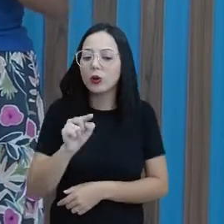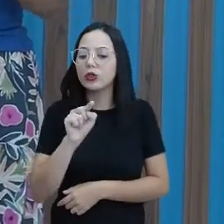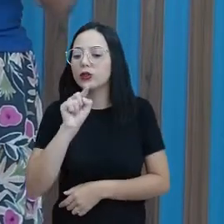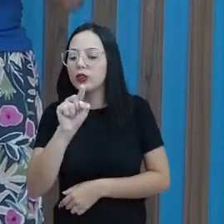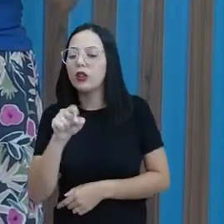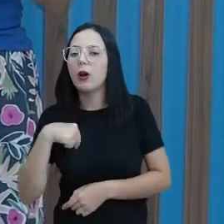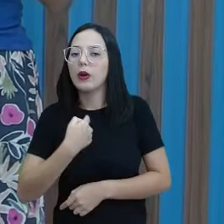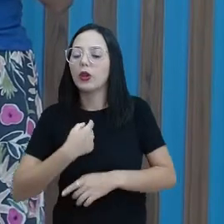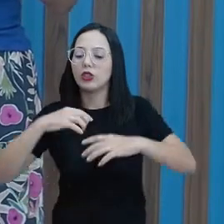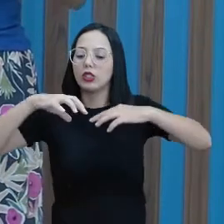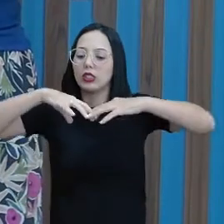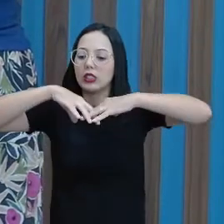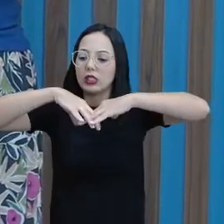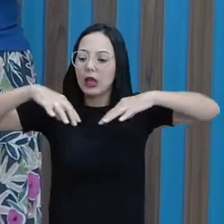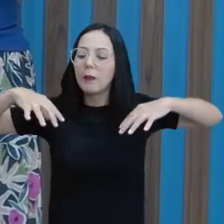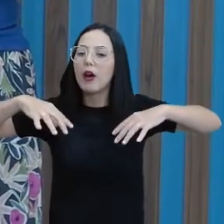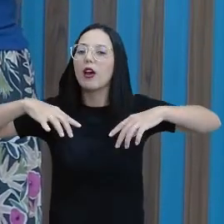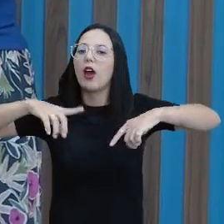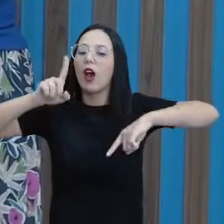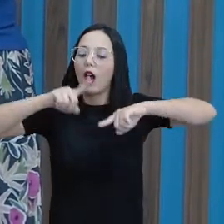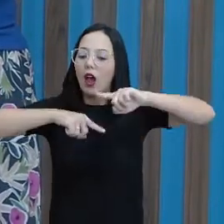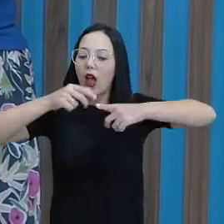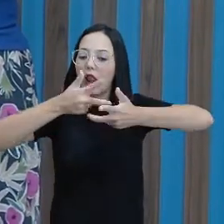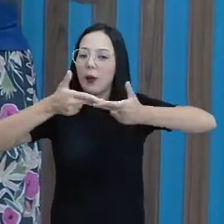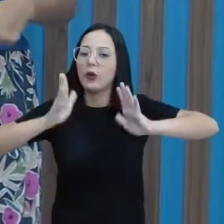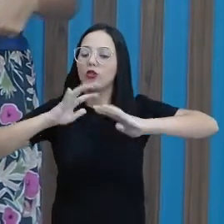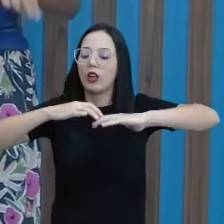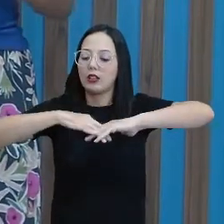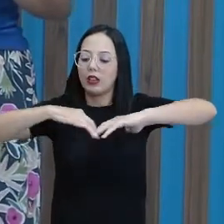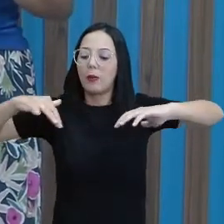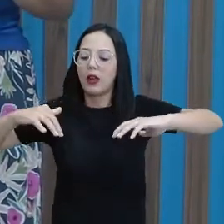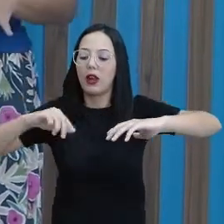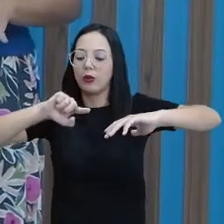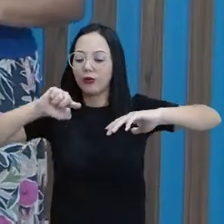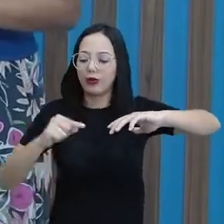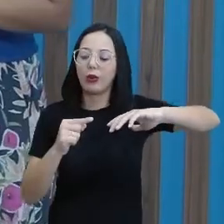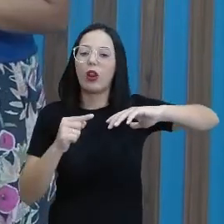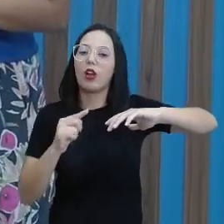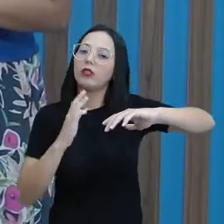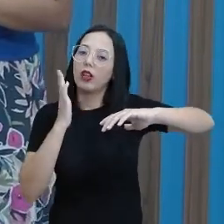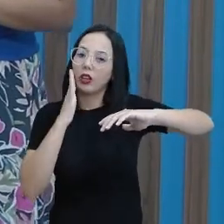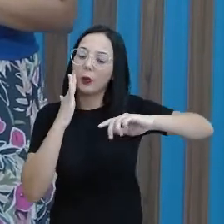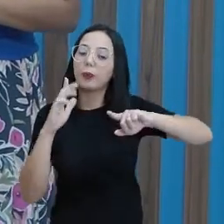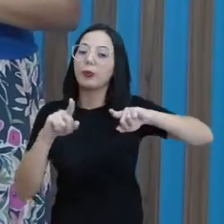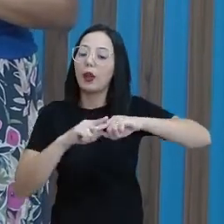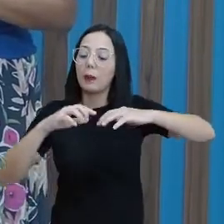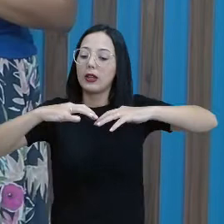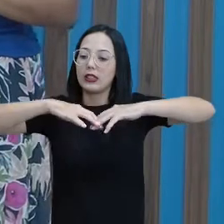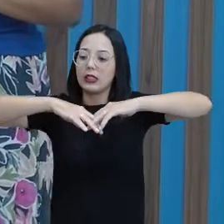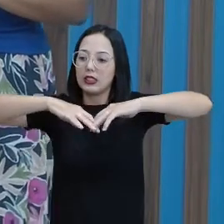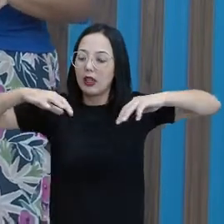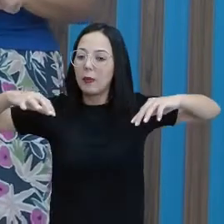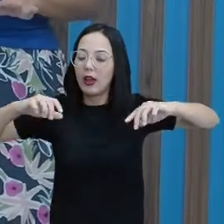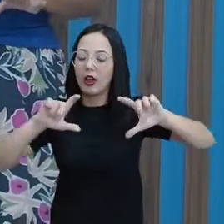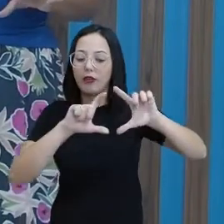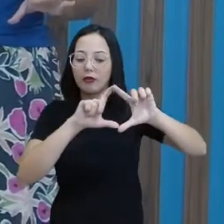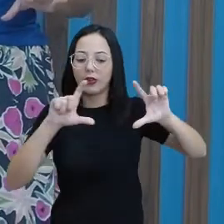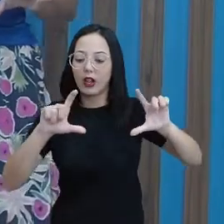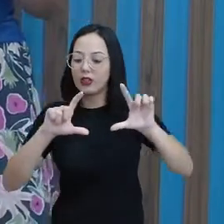para separar elementos já separados por vírgula, entendem? E para separar em